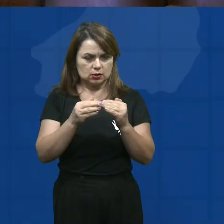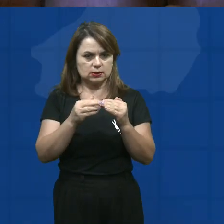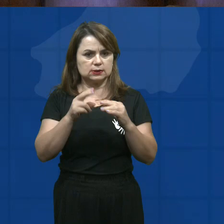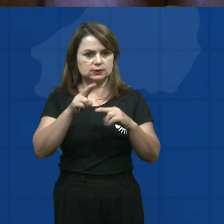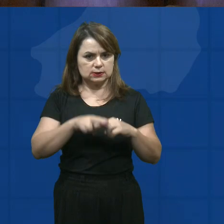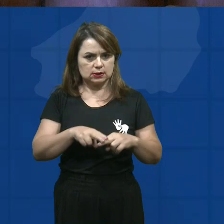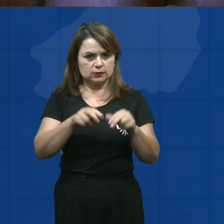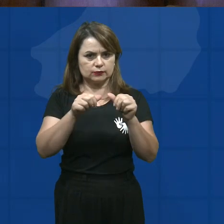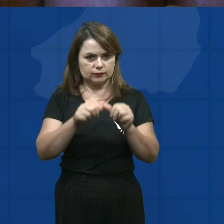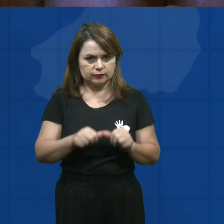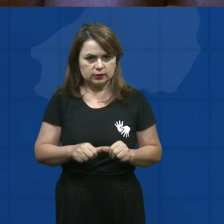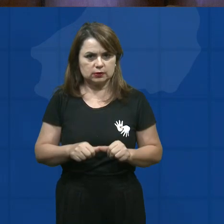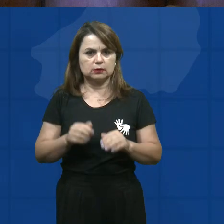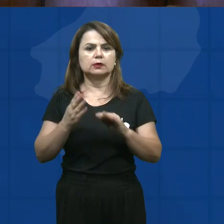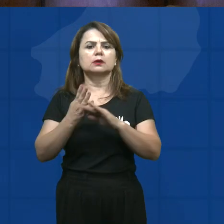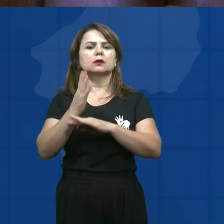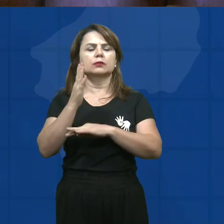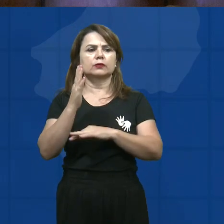aprovado próximo